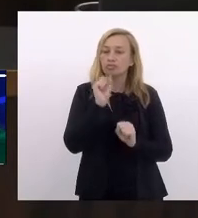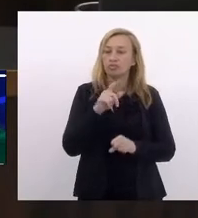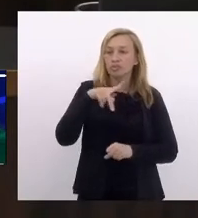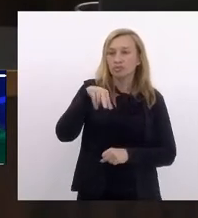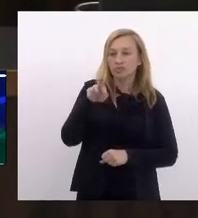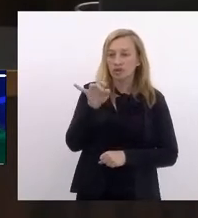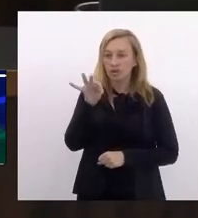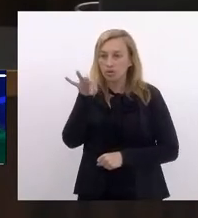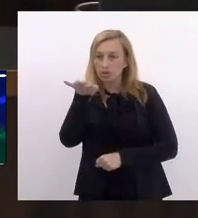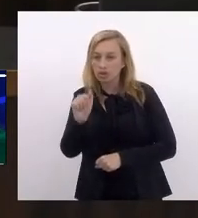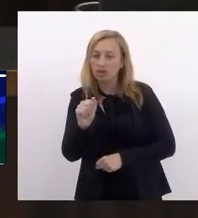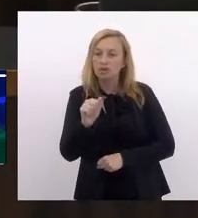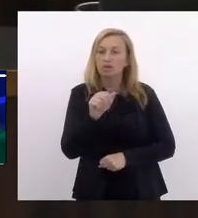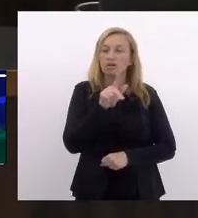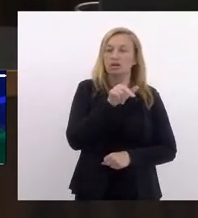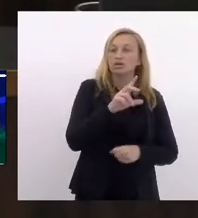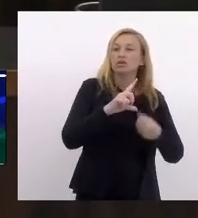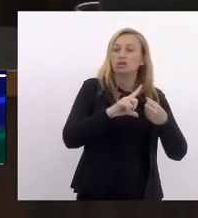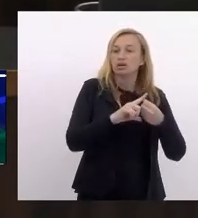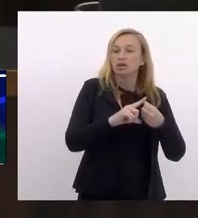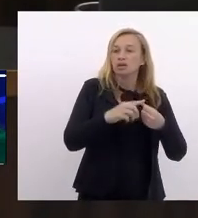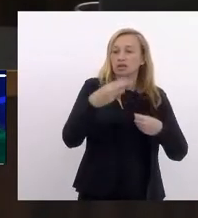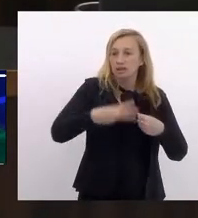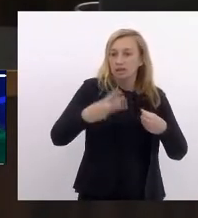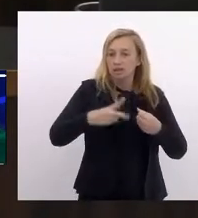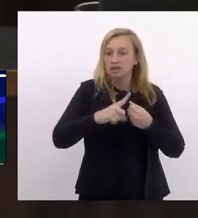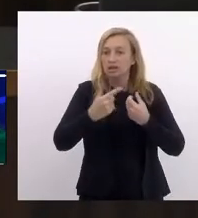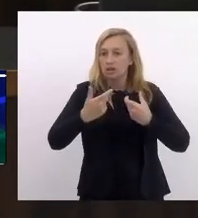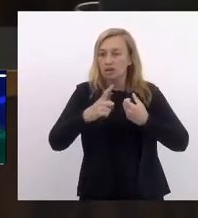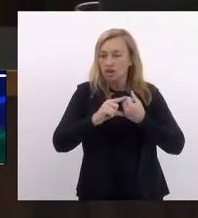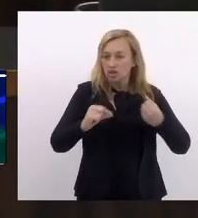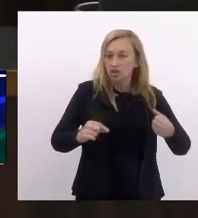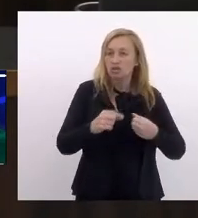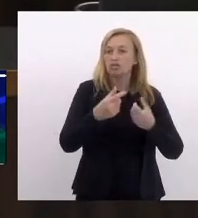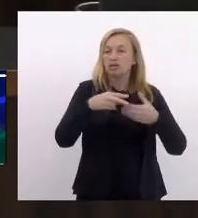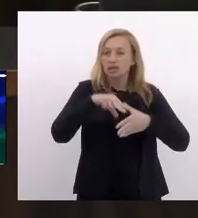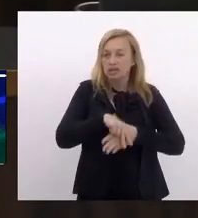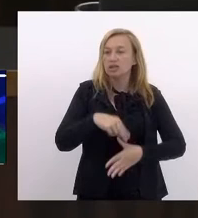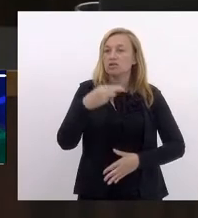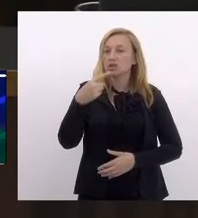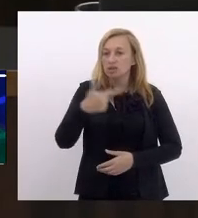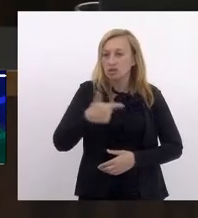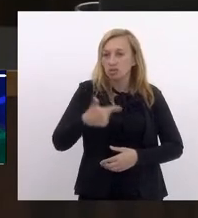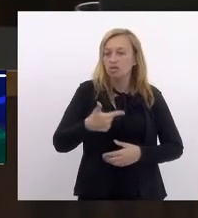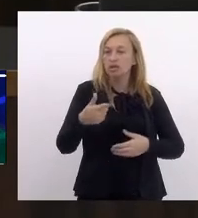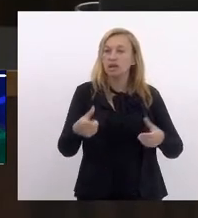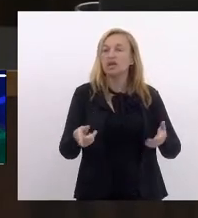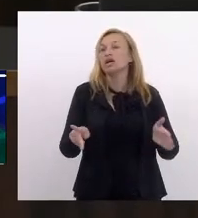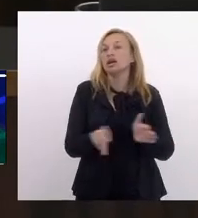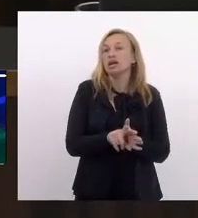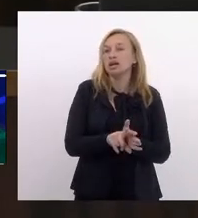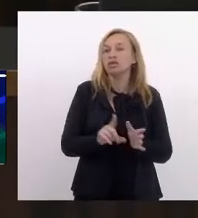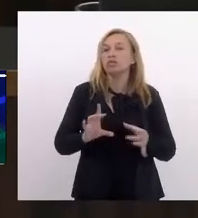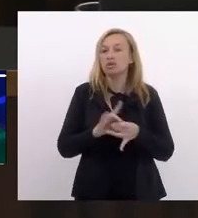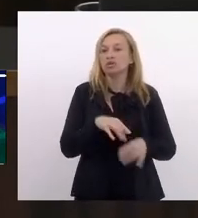no artigo 3º do inciso 2º, 1º da lei de complementar número 160/2017, como